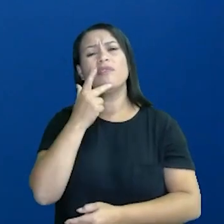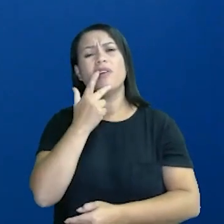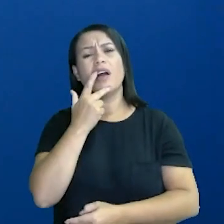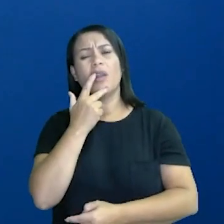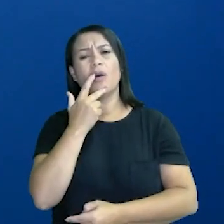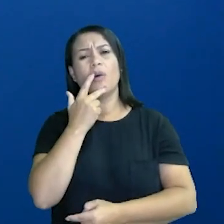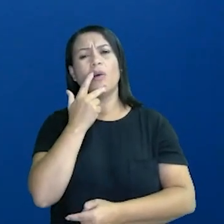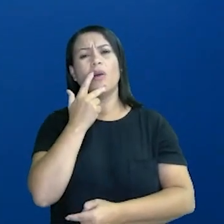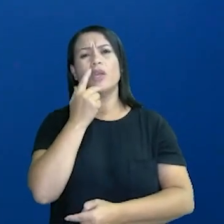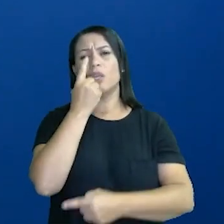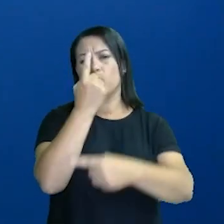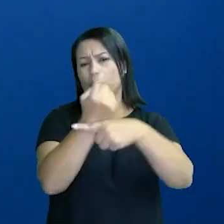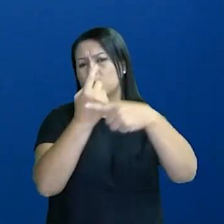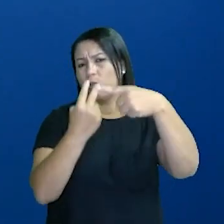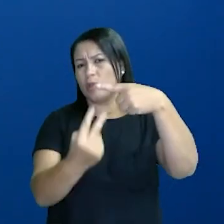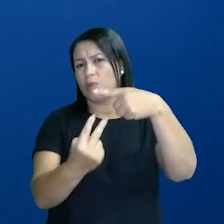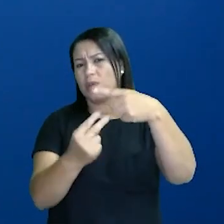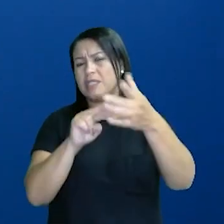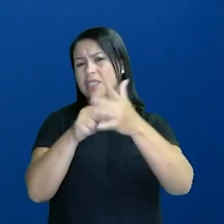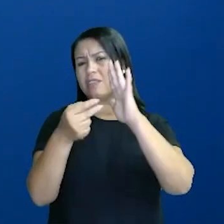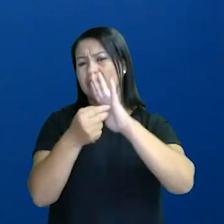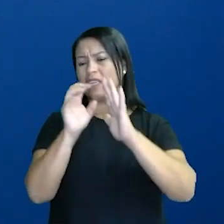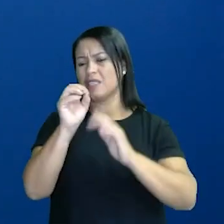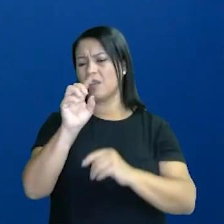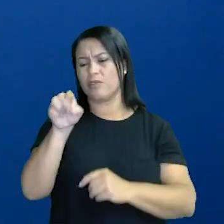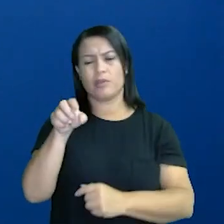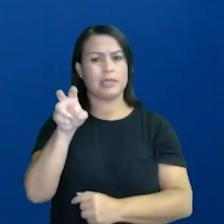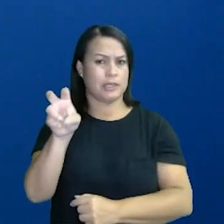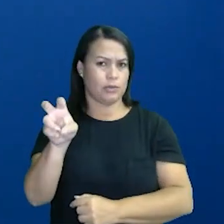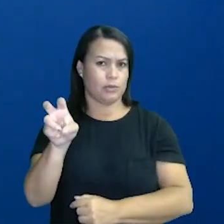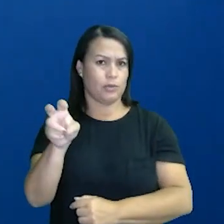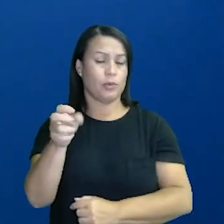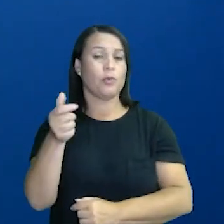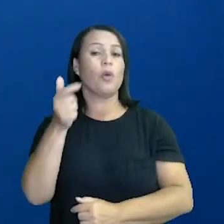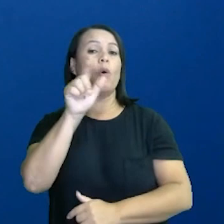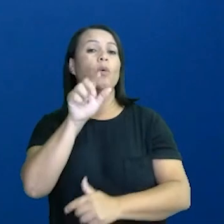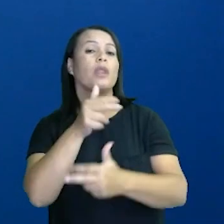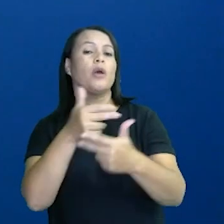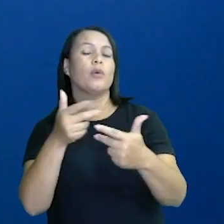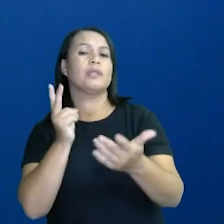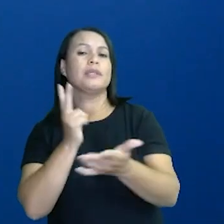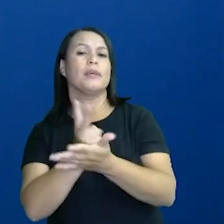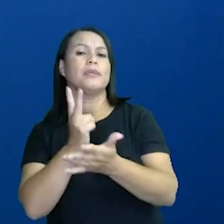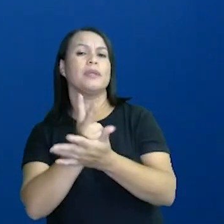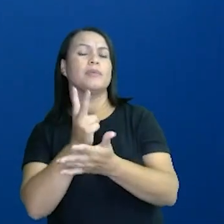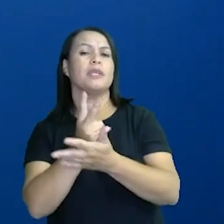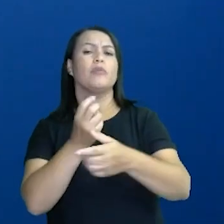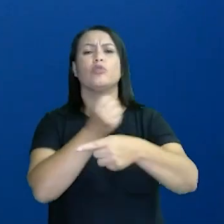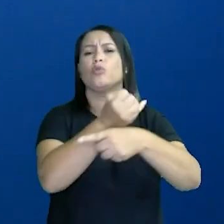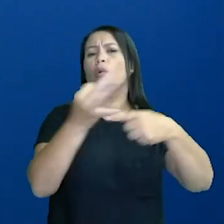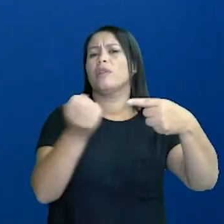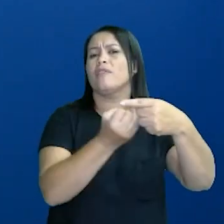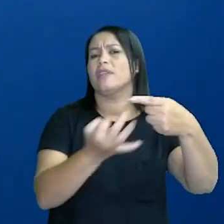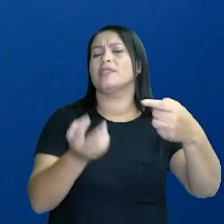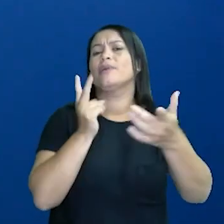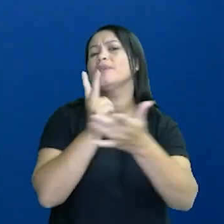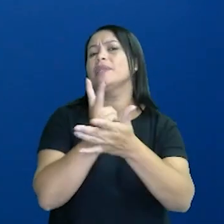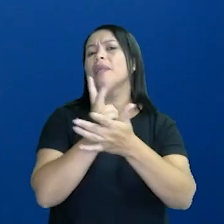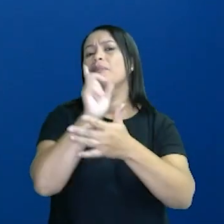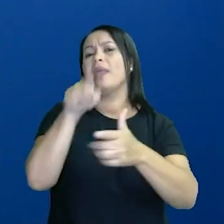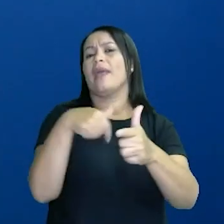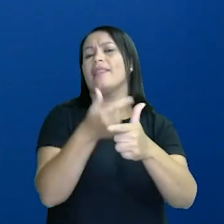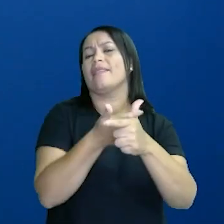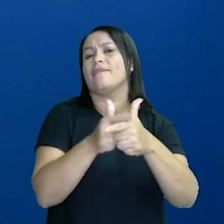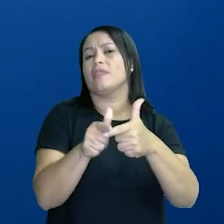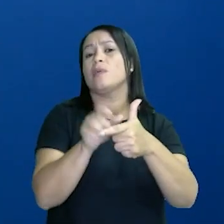disse que 1 sobre 2 é 0,5. Outra coisa. Toda fração, ela é uma divisão, tá certo? E